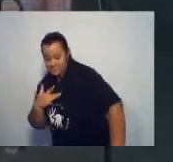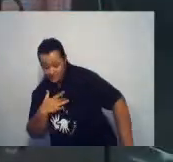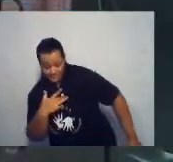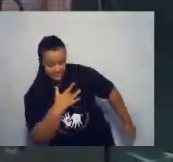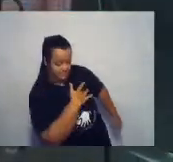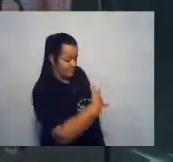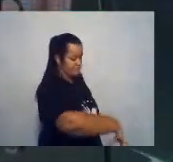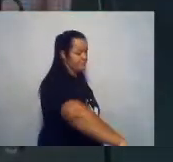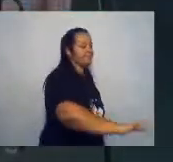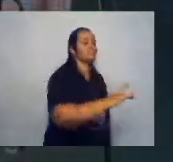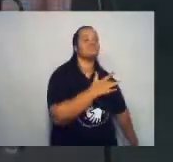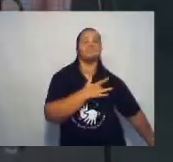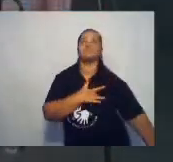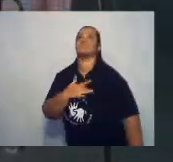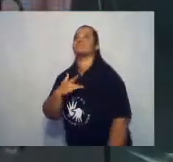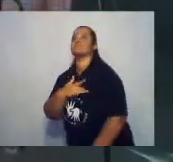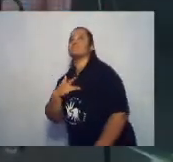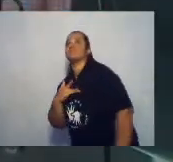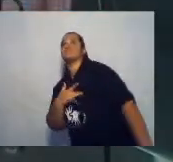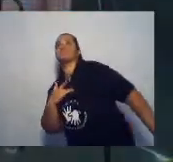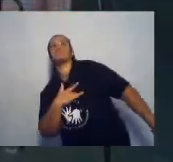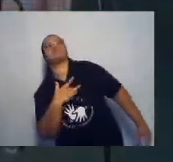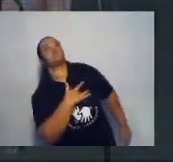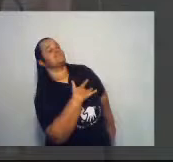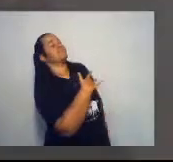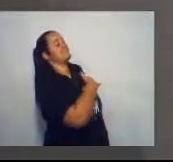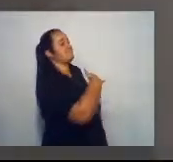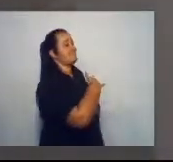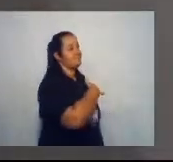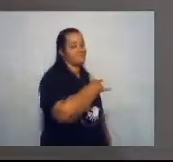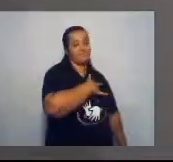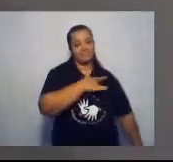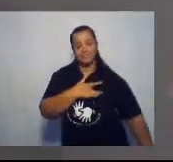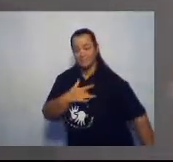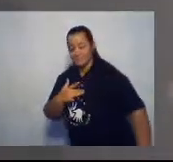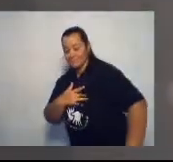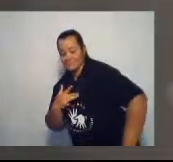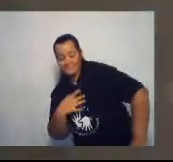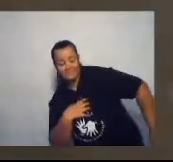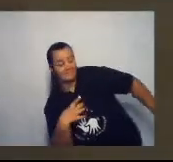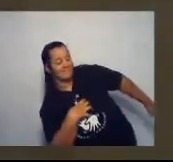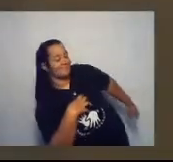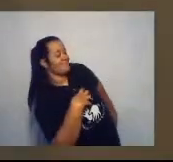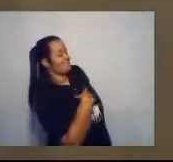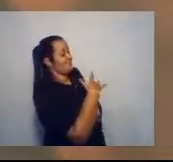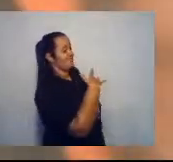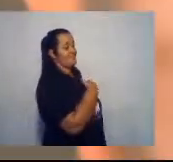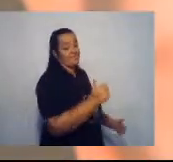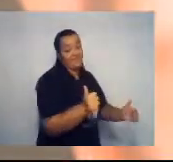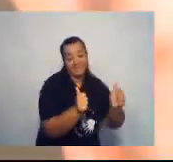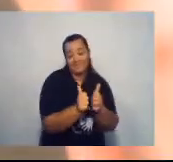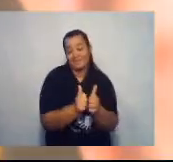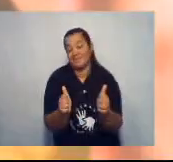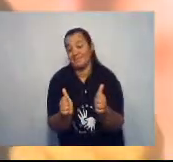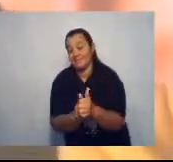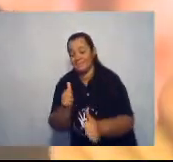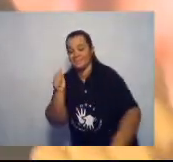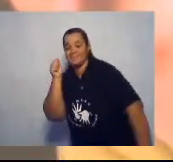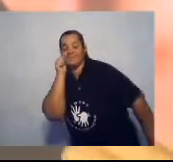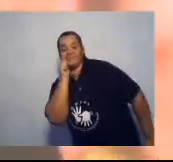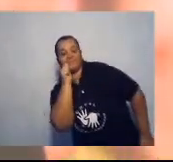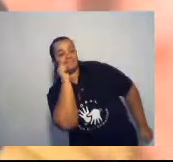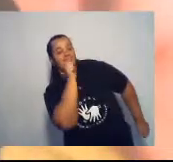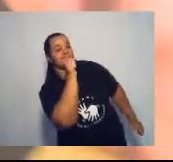deixou. Apaixonadinha, você me deixou. Apaixonadinha, você me deixou. Vem ficar perto da